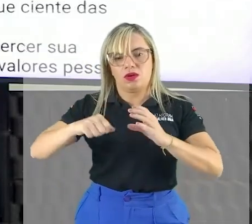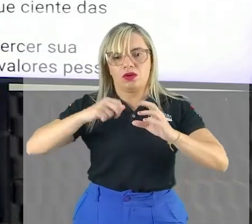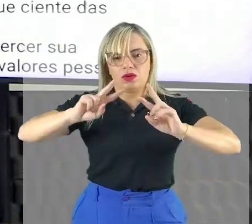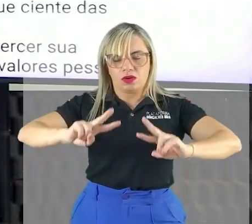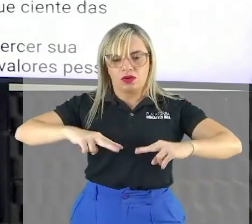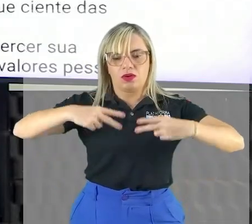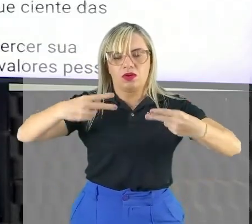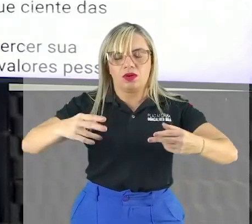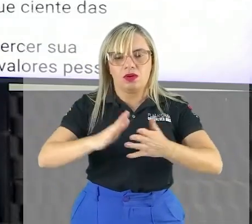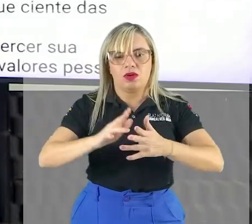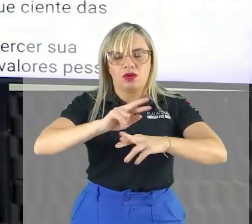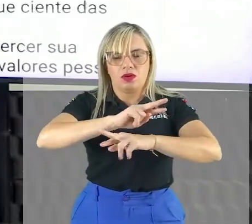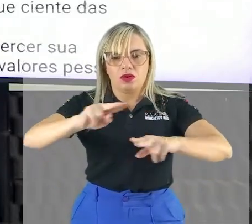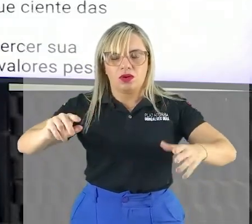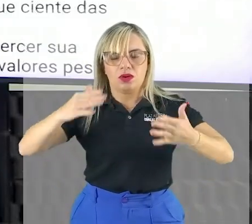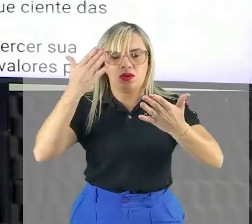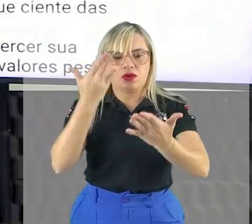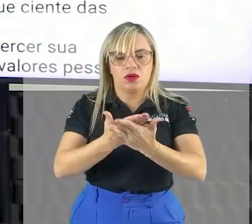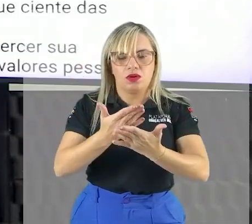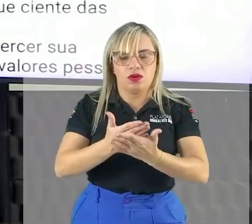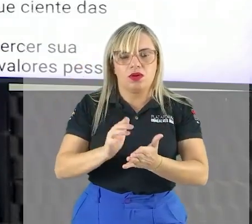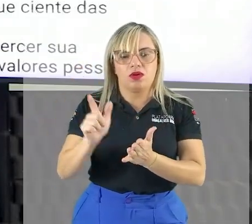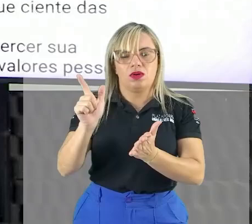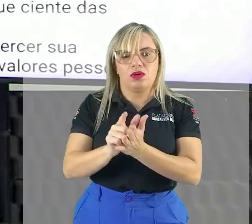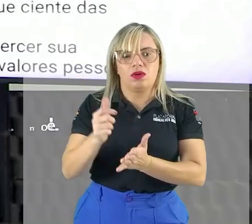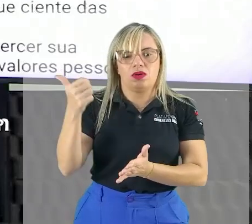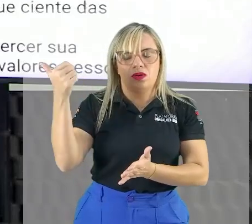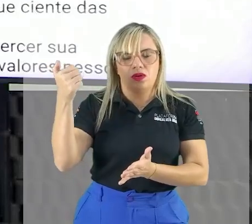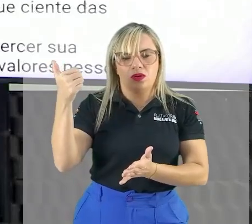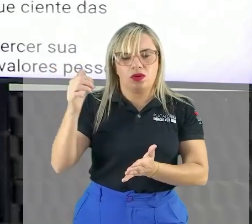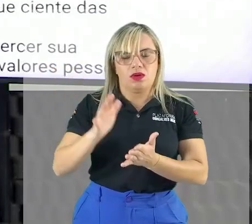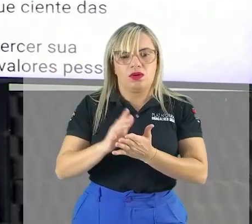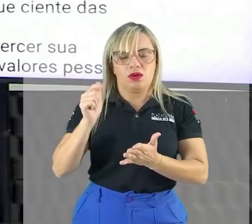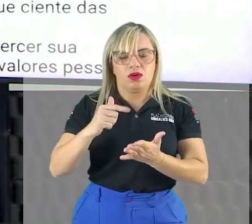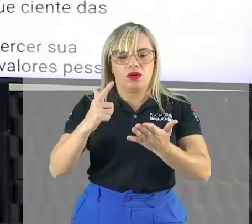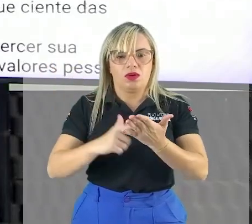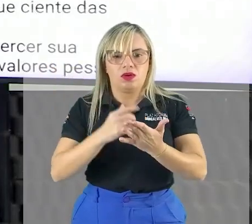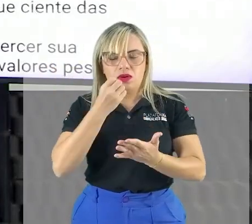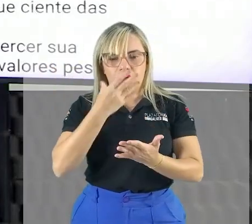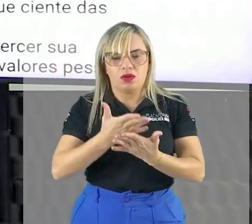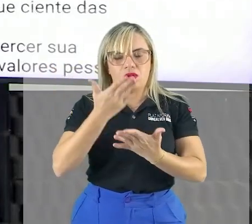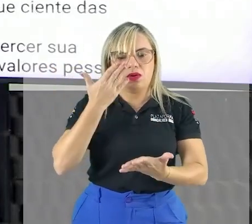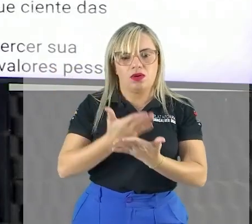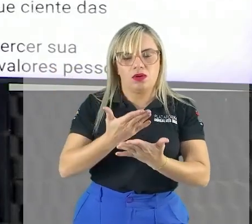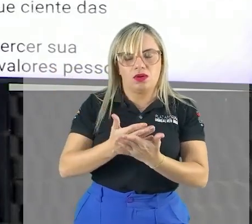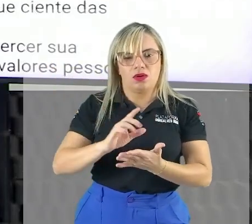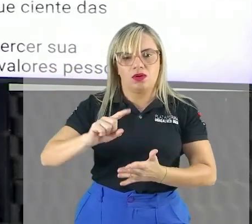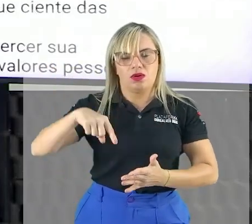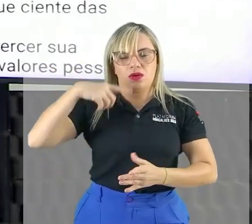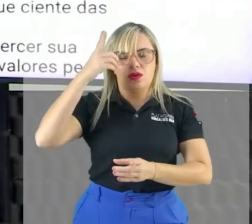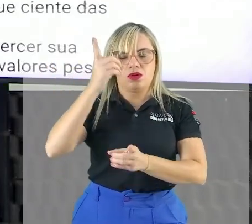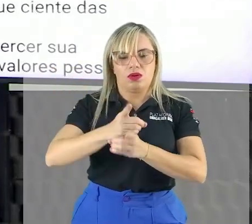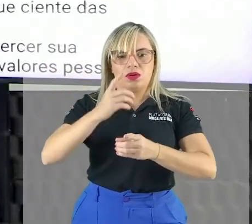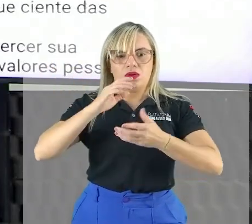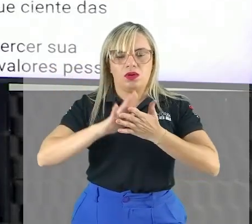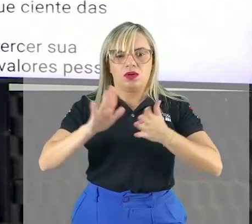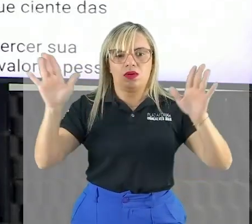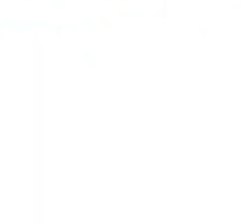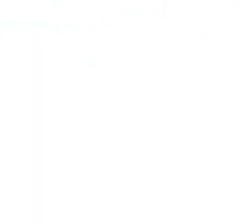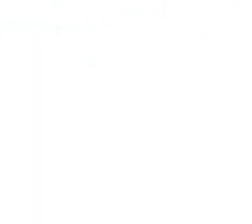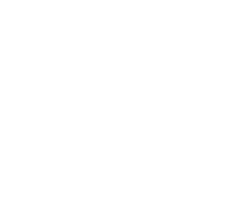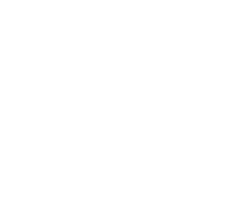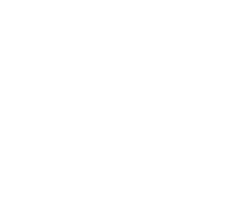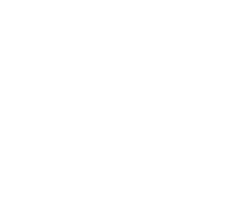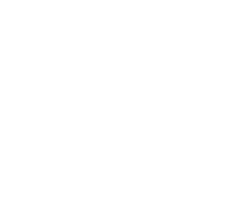todos os materiais. Então, pegue papel e caneta, pegue livros, bons estudos e até o nosso próximo encontro. Até mais!